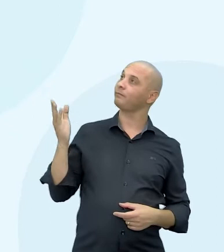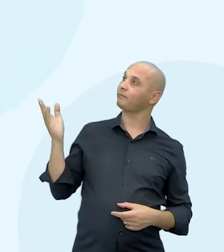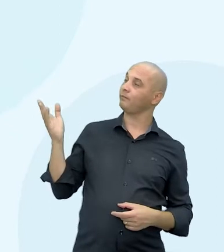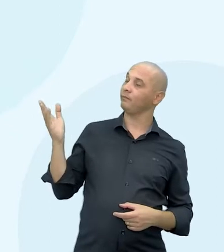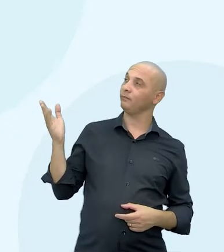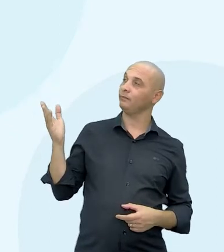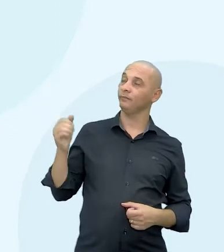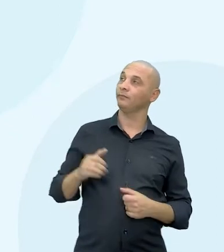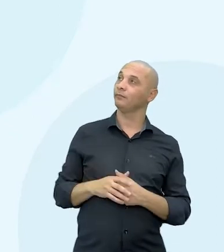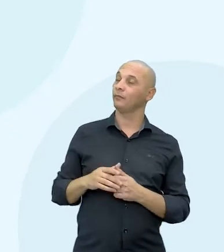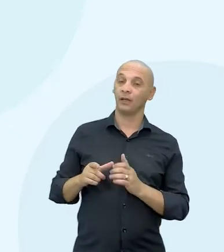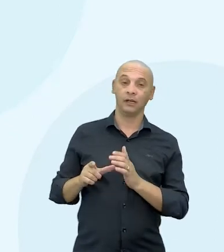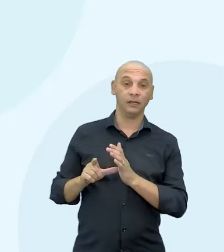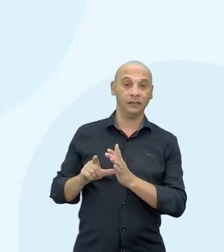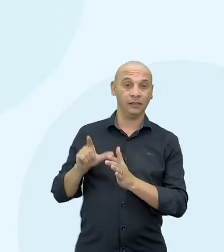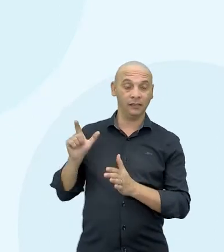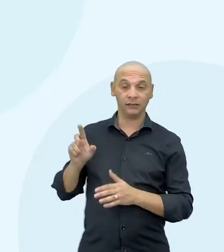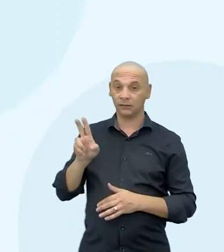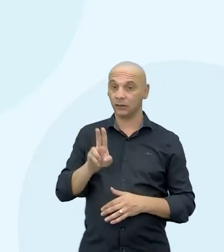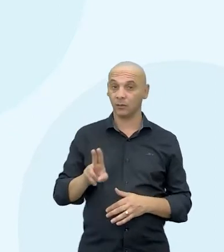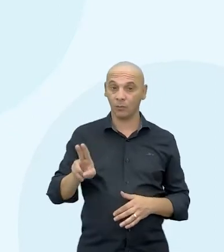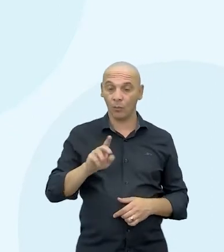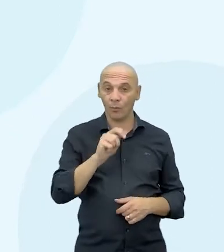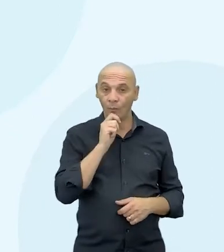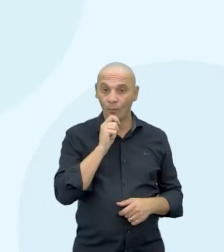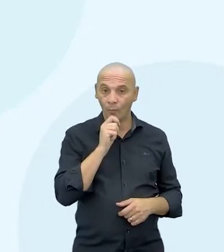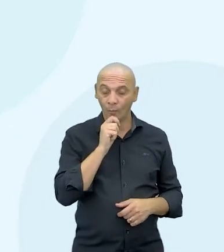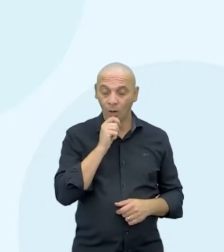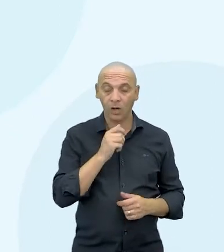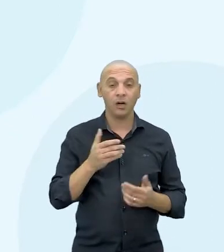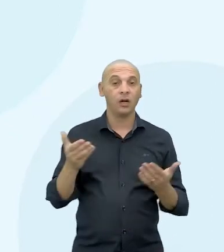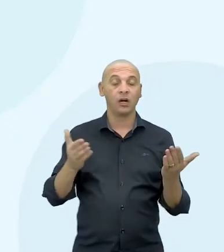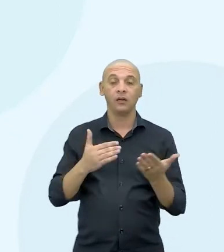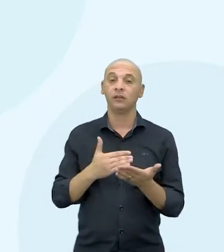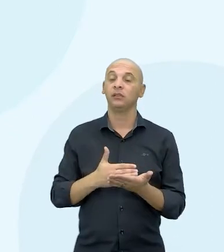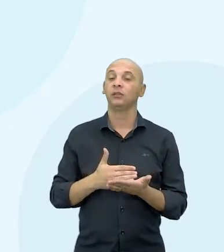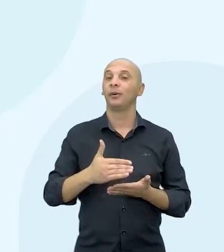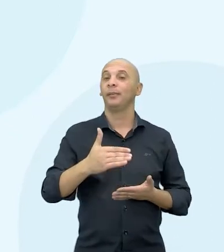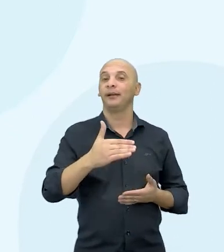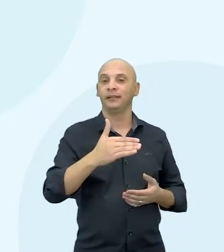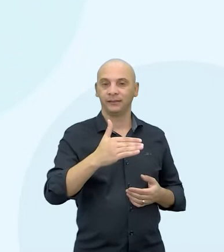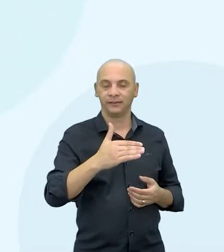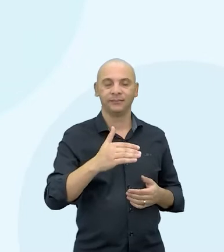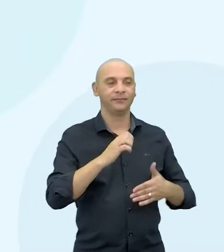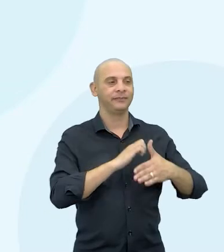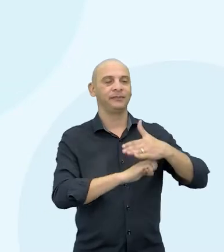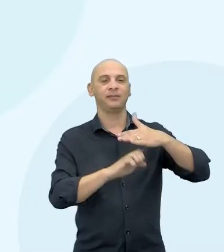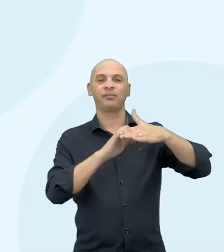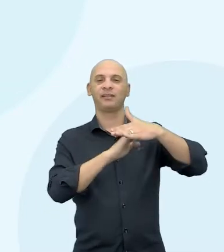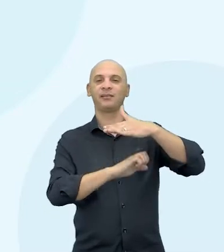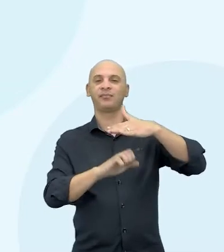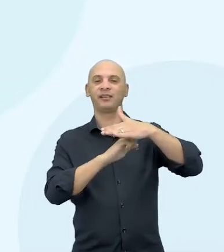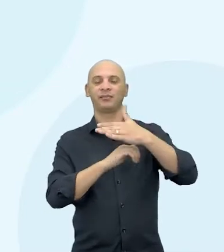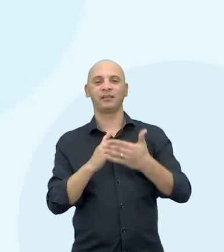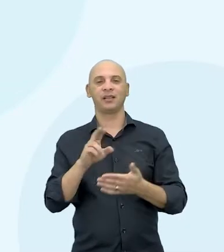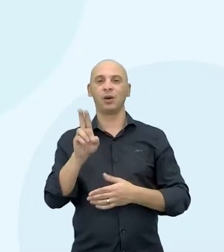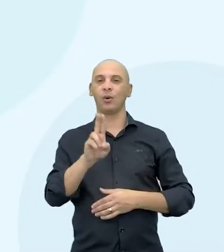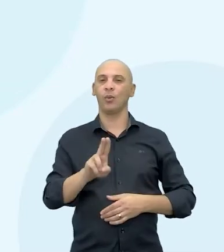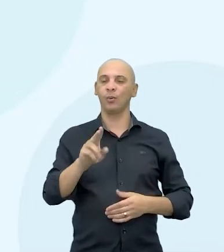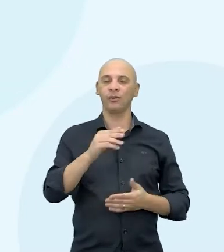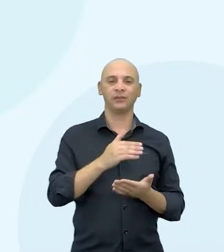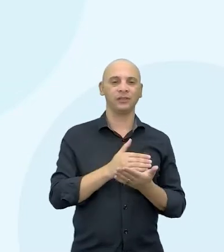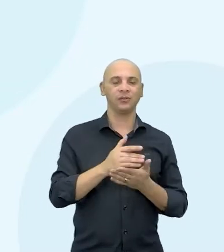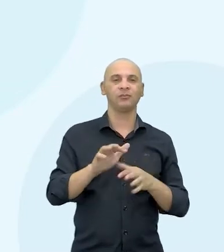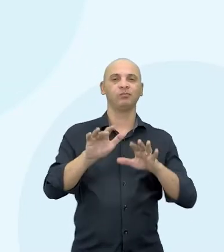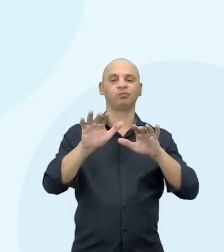que antes não eram possíveis de ser observados passam a ser conhecidos pelas empresas e começam-se a